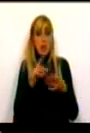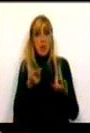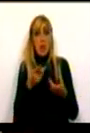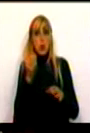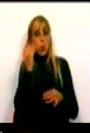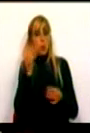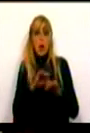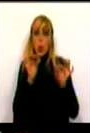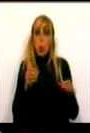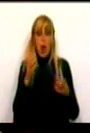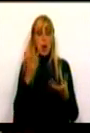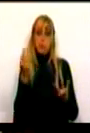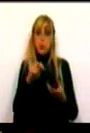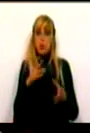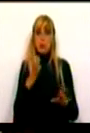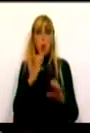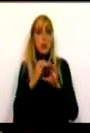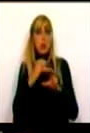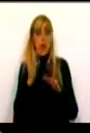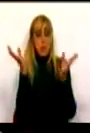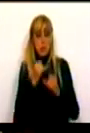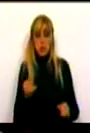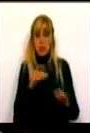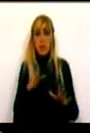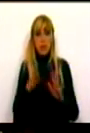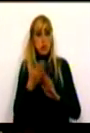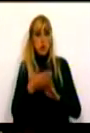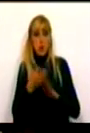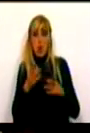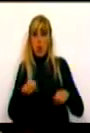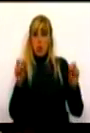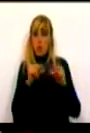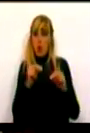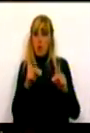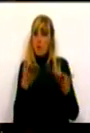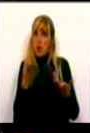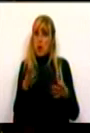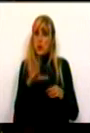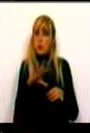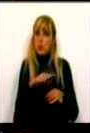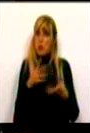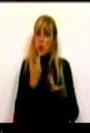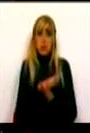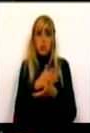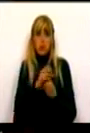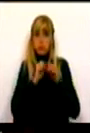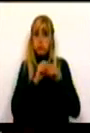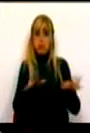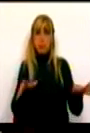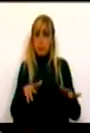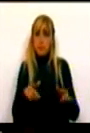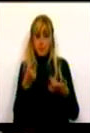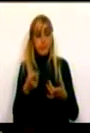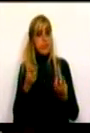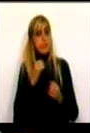que aconteceu com o autocarro é impossível coisas mas se ocorrer uma nova circunstância em que me senti esse controlo é